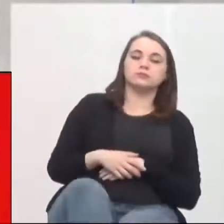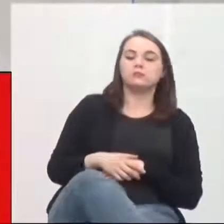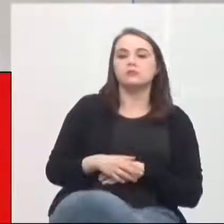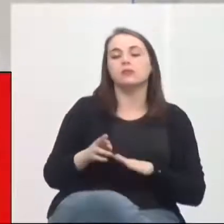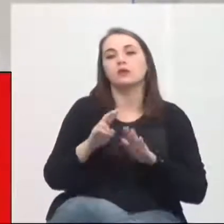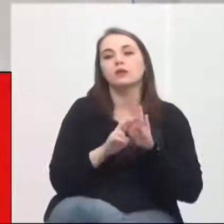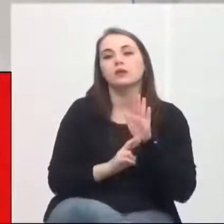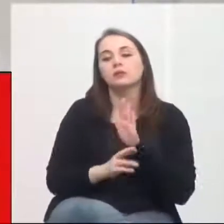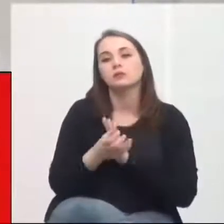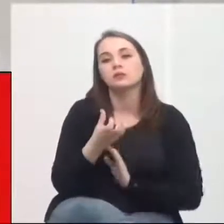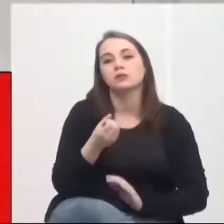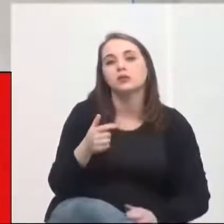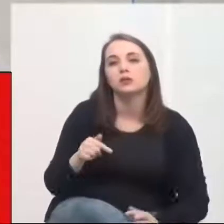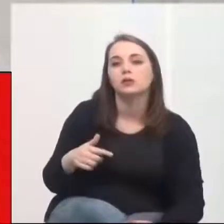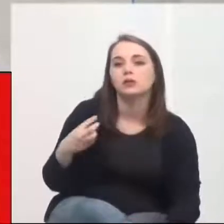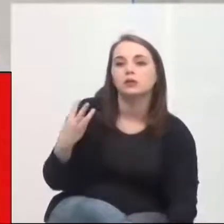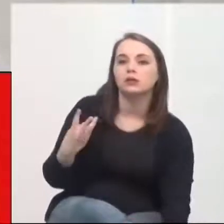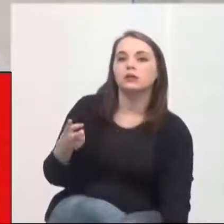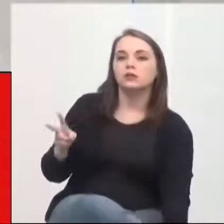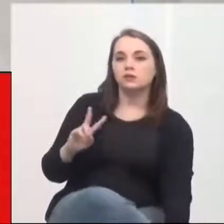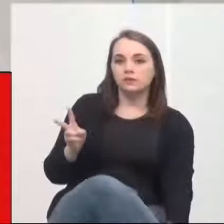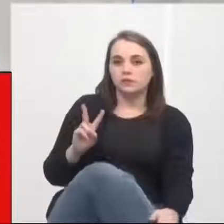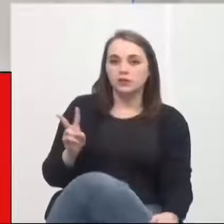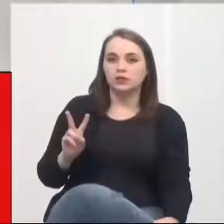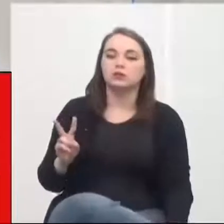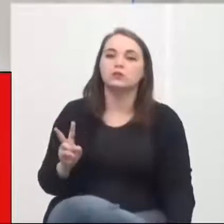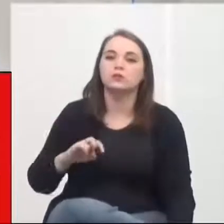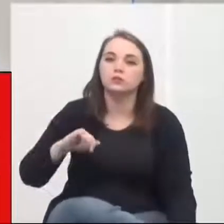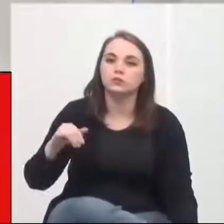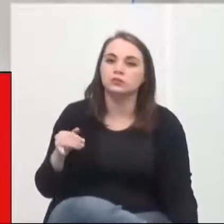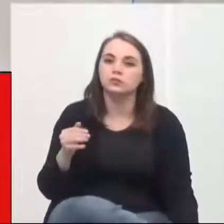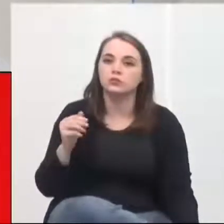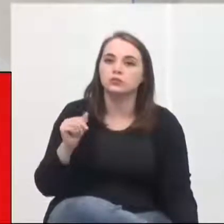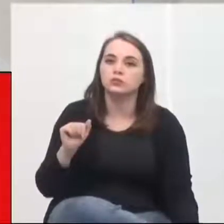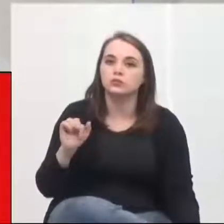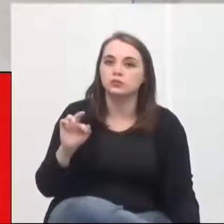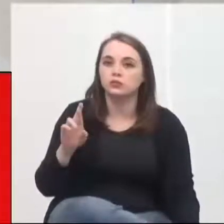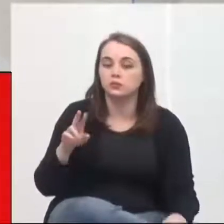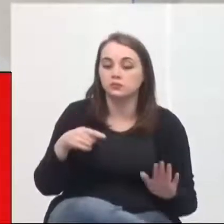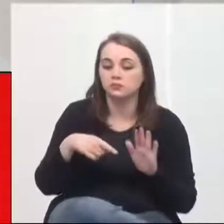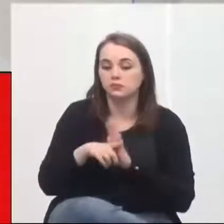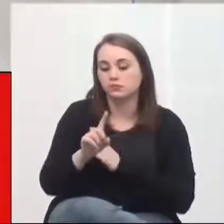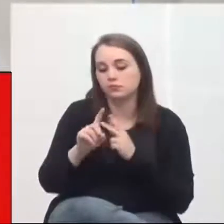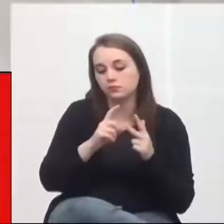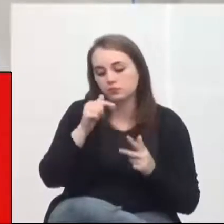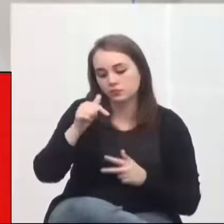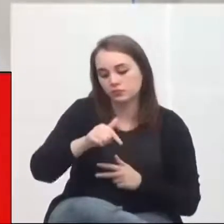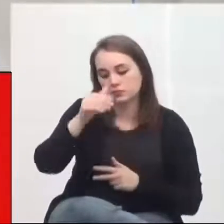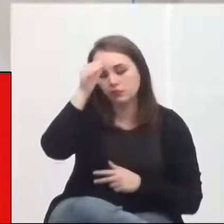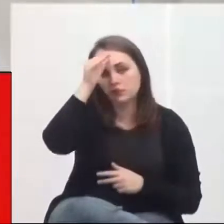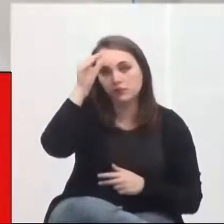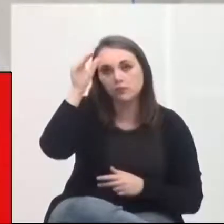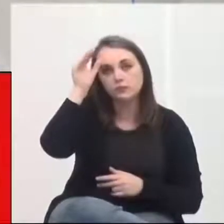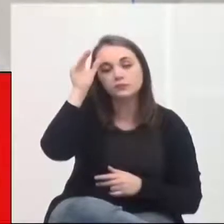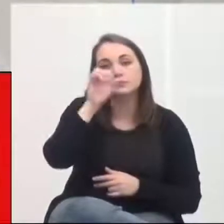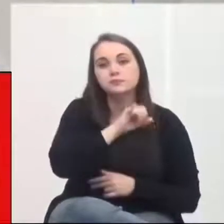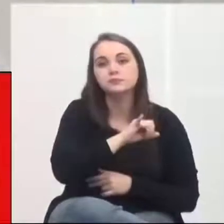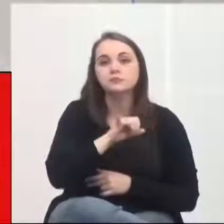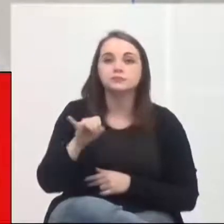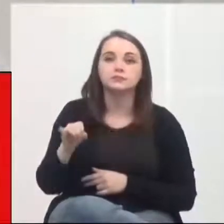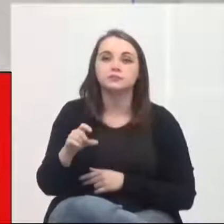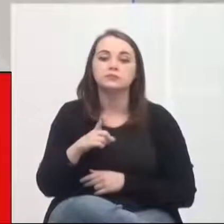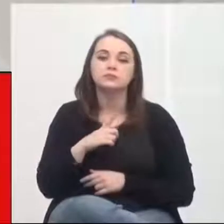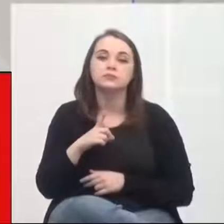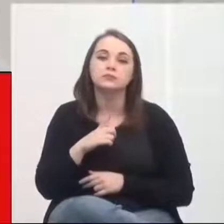Requerimento 673-2021, autor vereador Jair Augusto Alexandre, envio de expediente ao chefe do Poder Executivo Municipal,